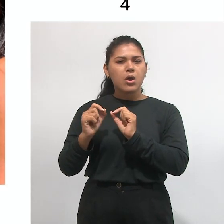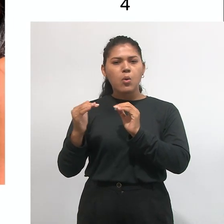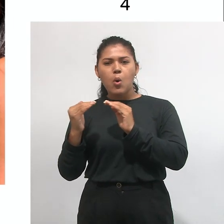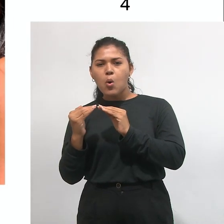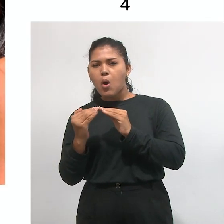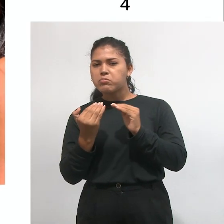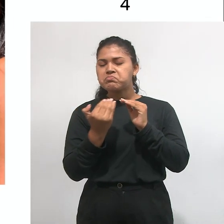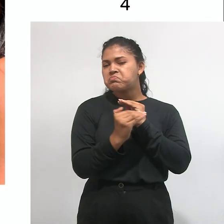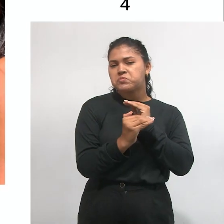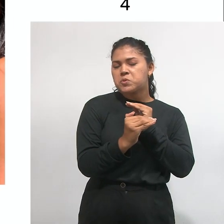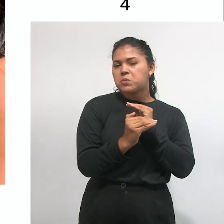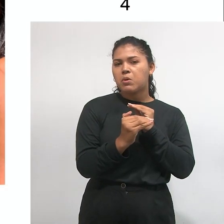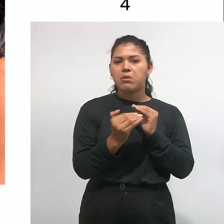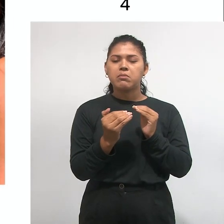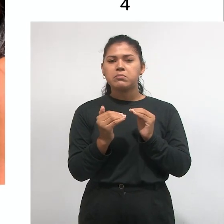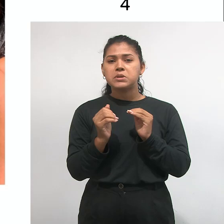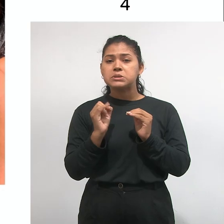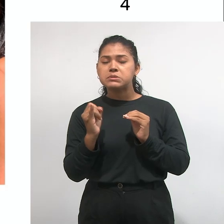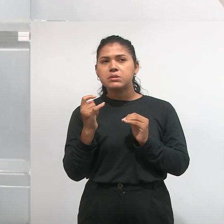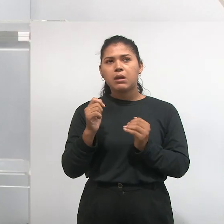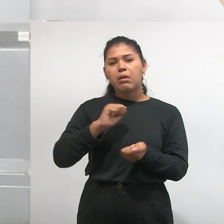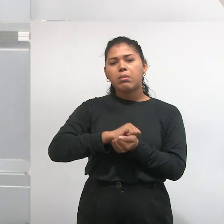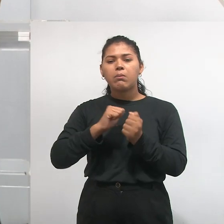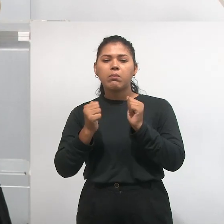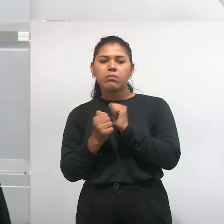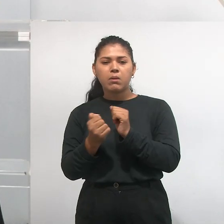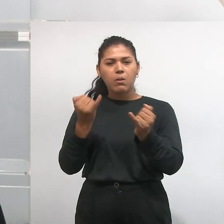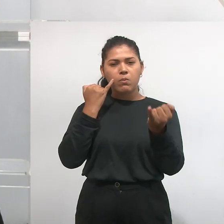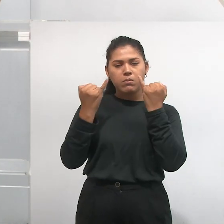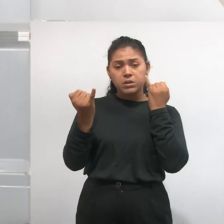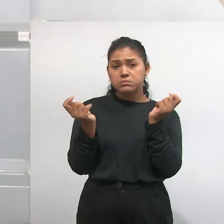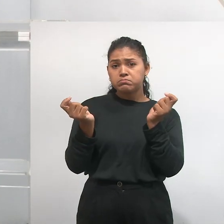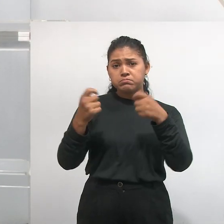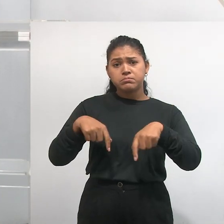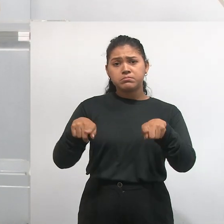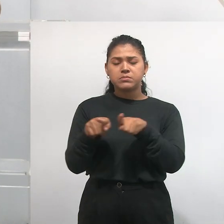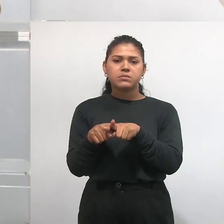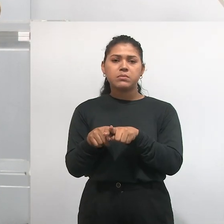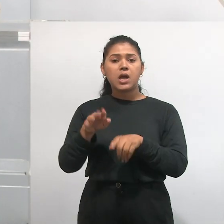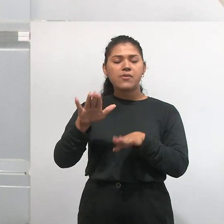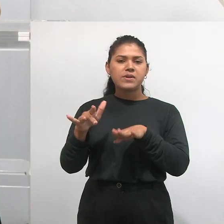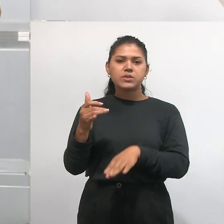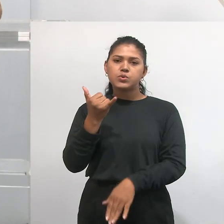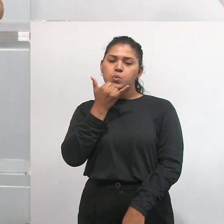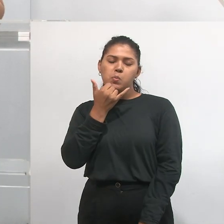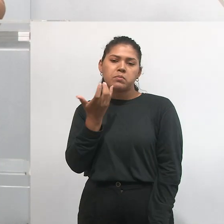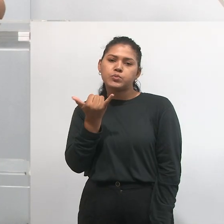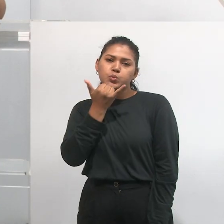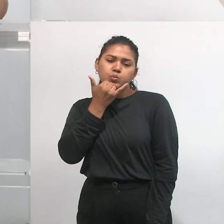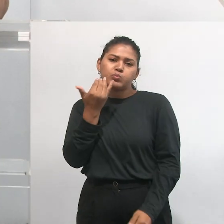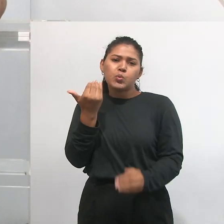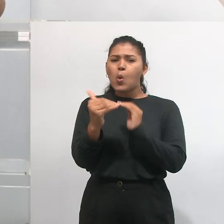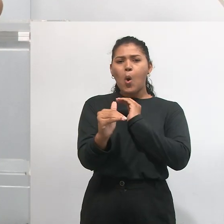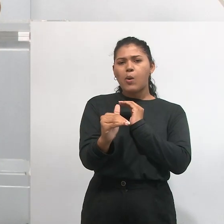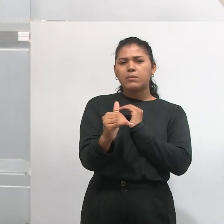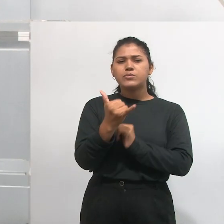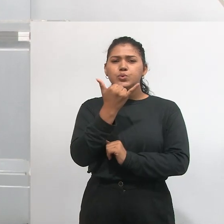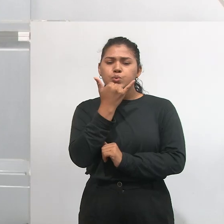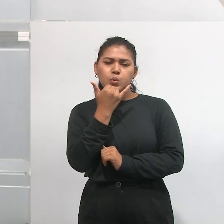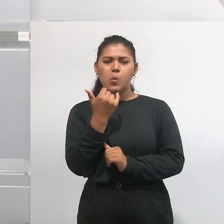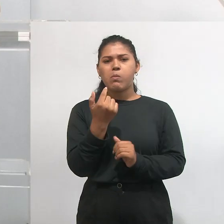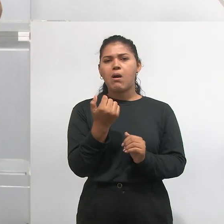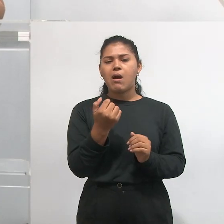você concorda com o que eu disse, alguma coisa, se você quer mudar também o que, né, falar, não concordo com o que você falou,